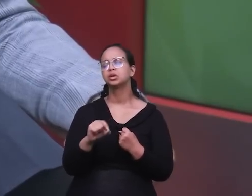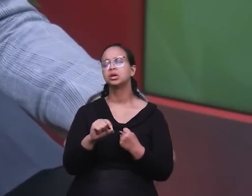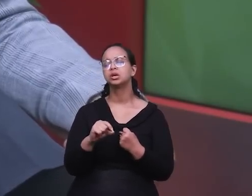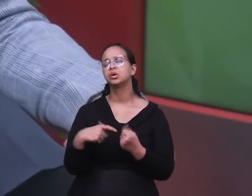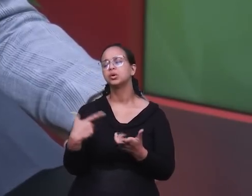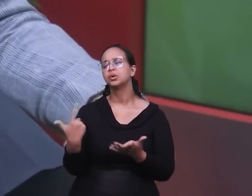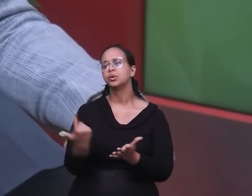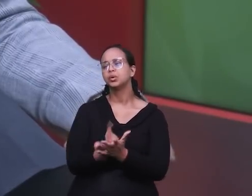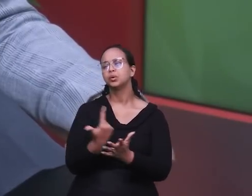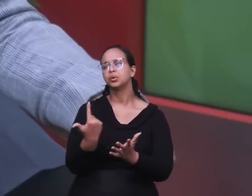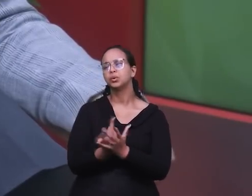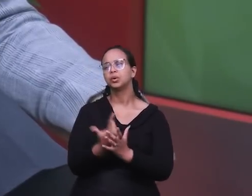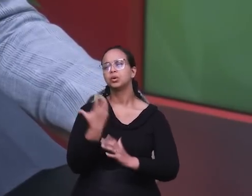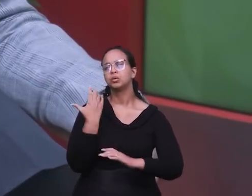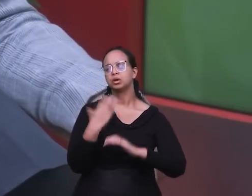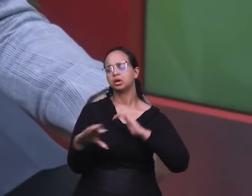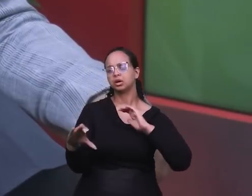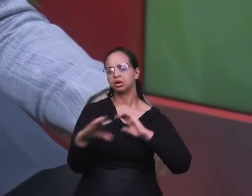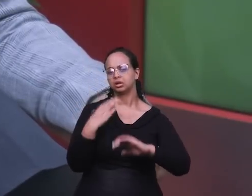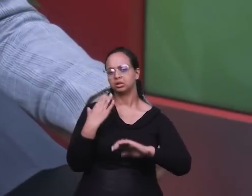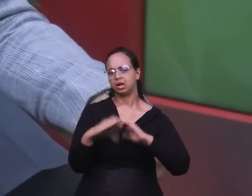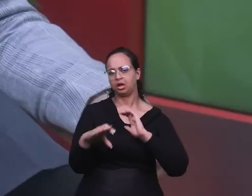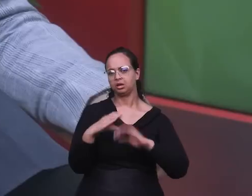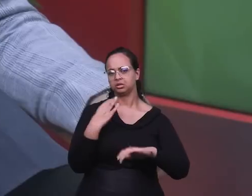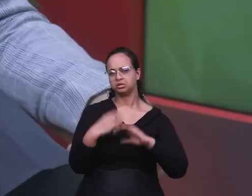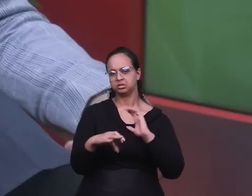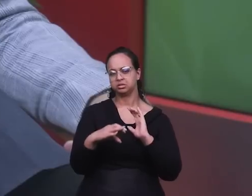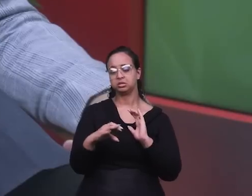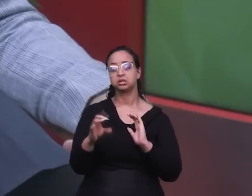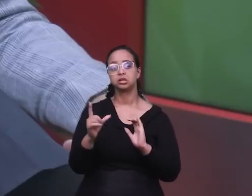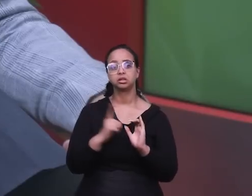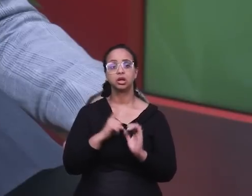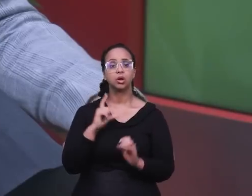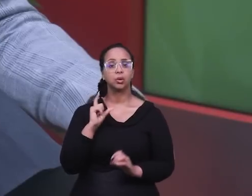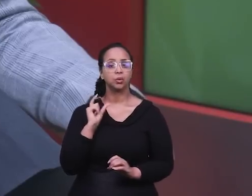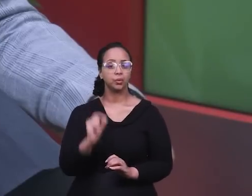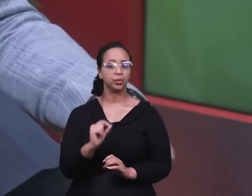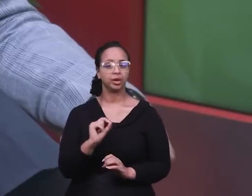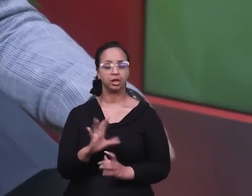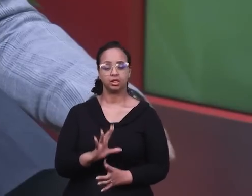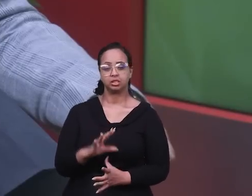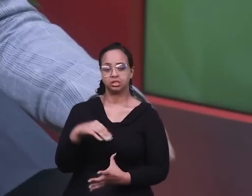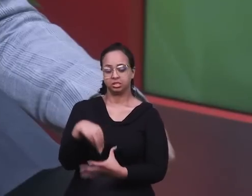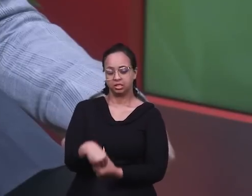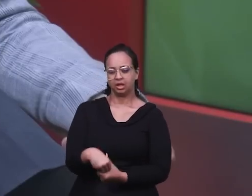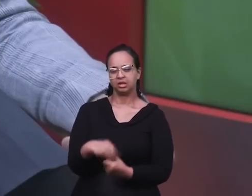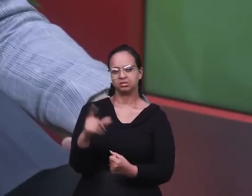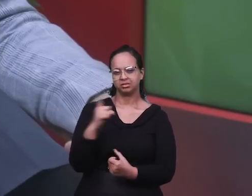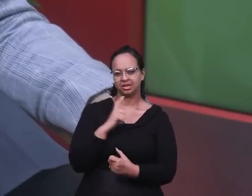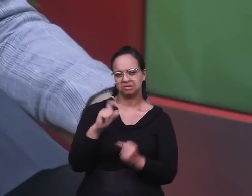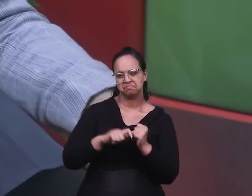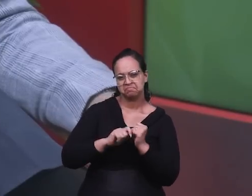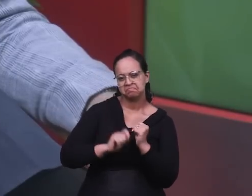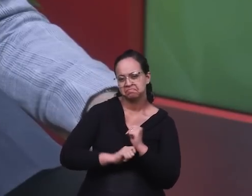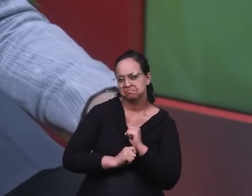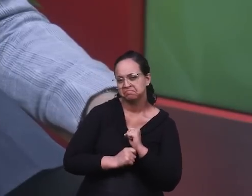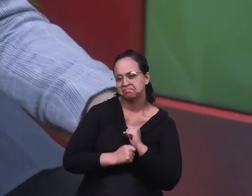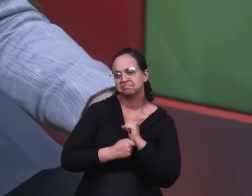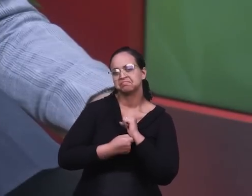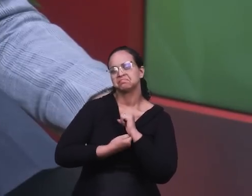o livro de Cantares, ele está envolvido em